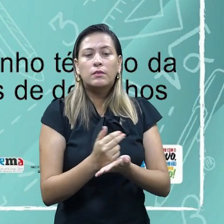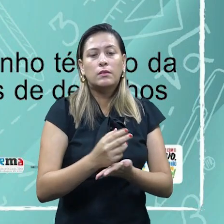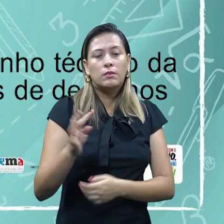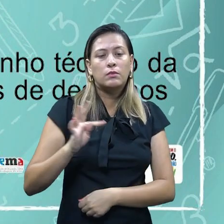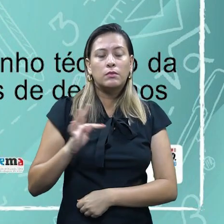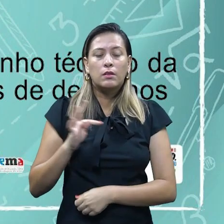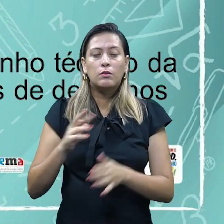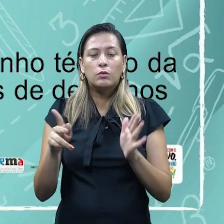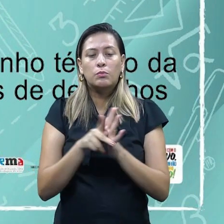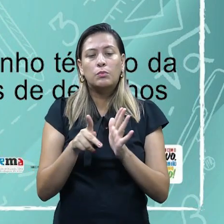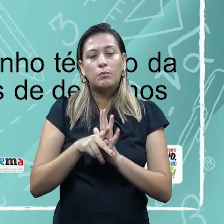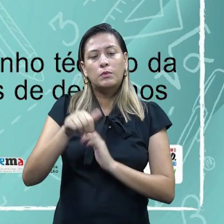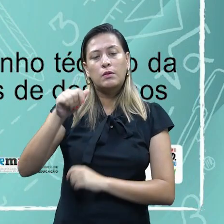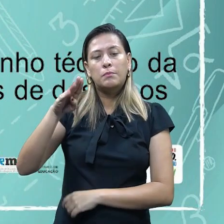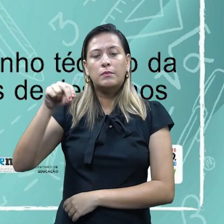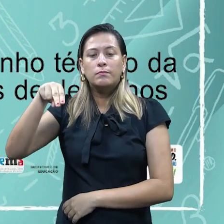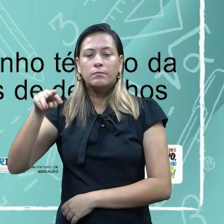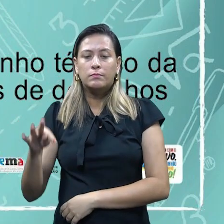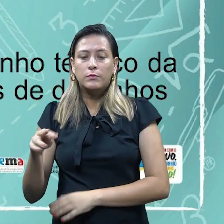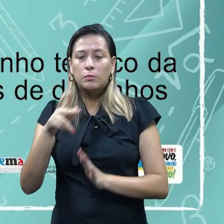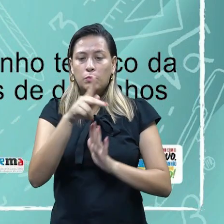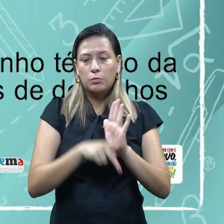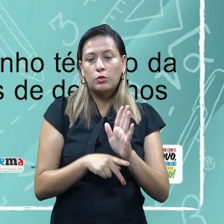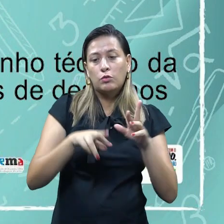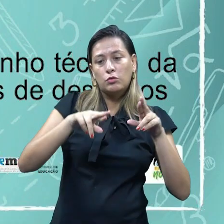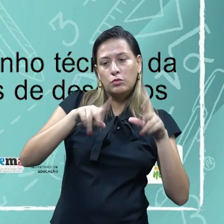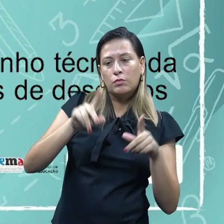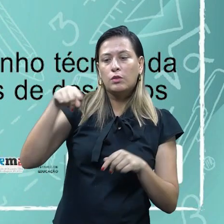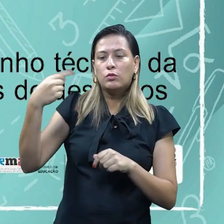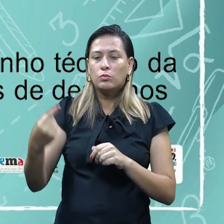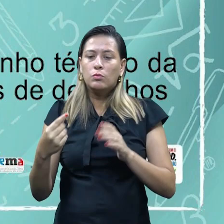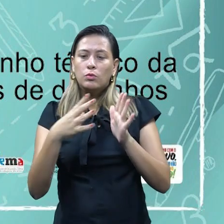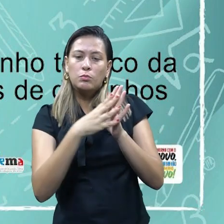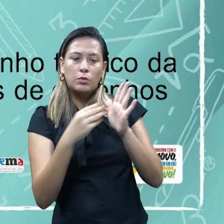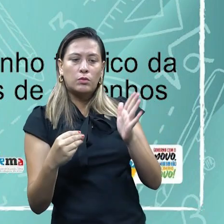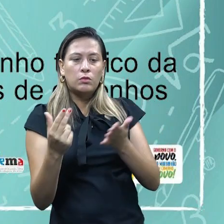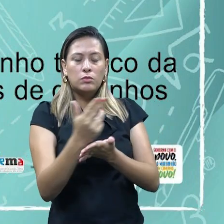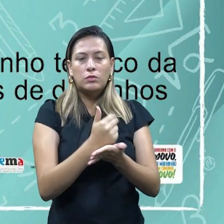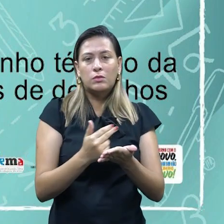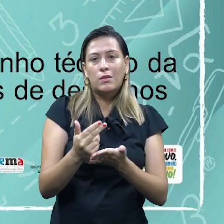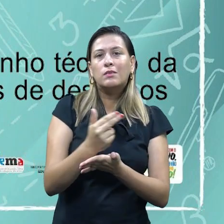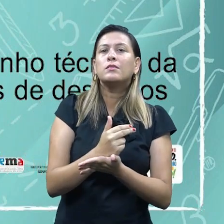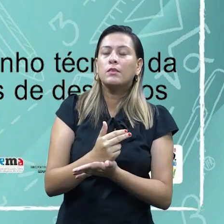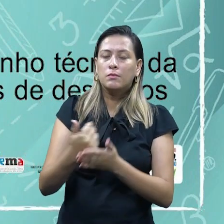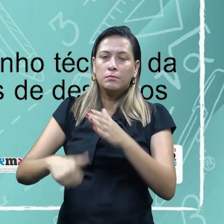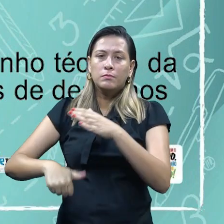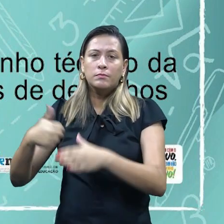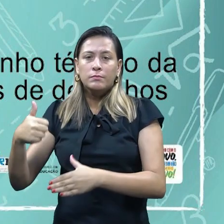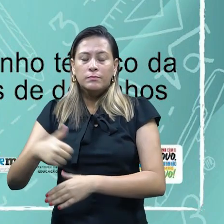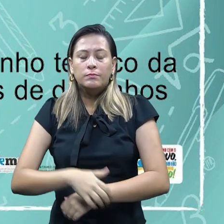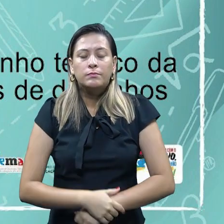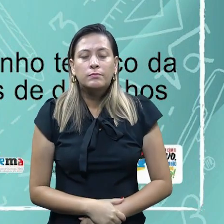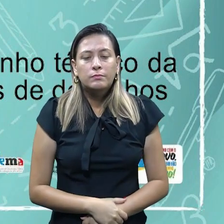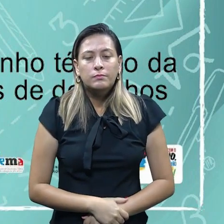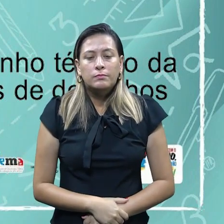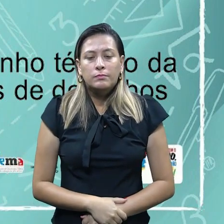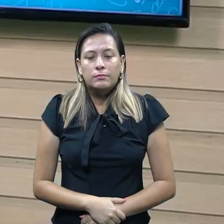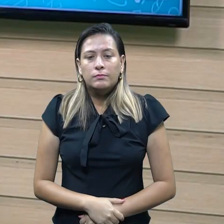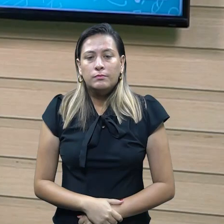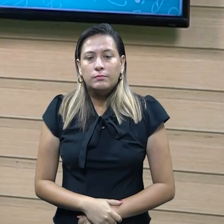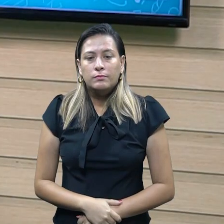da ABNT para que o seu projeto se diferencie de modelos de desenhos amadores. Então, como eu havia falado